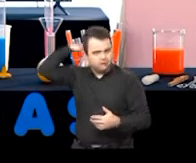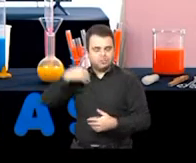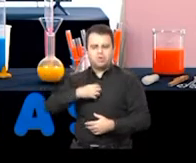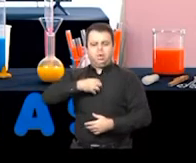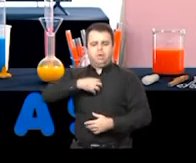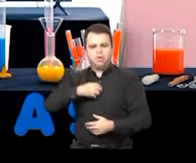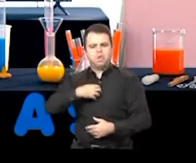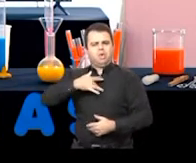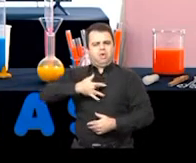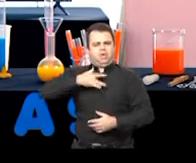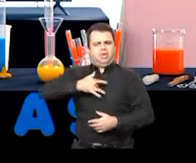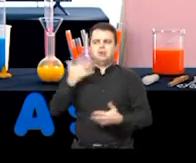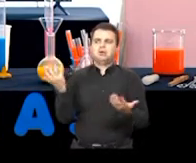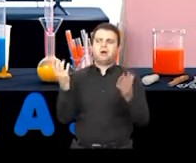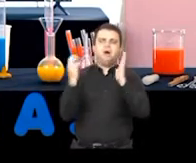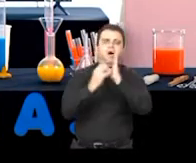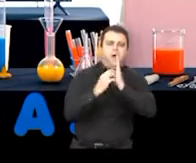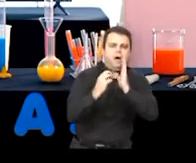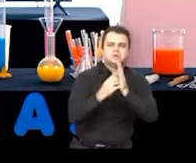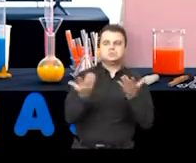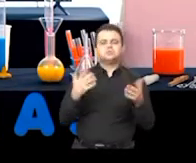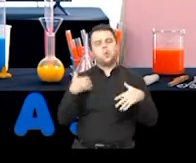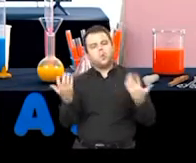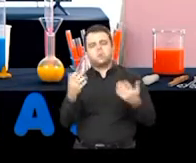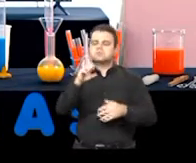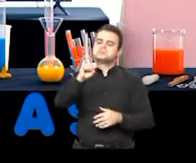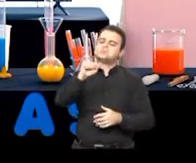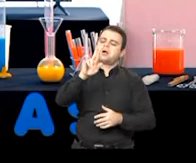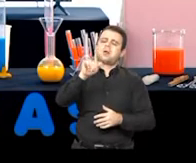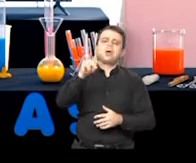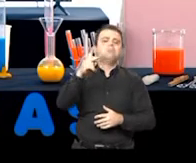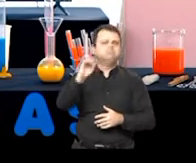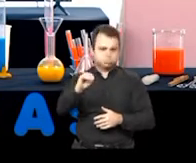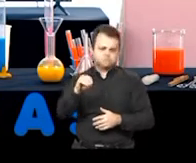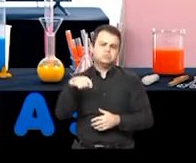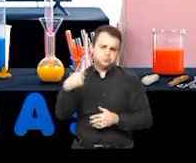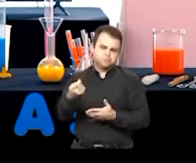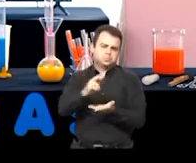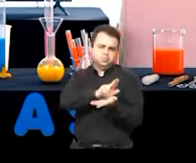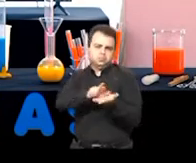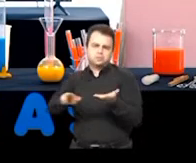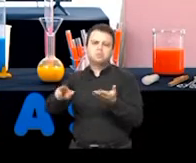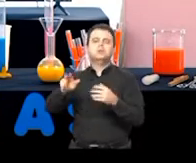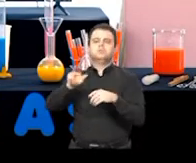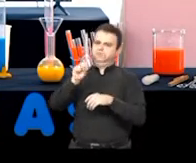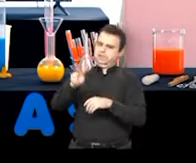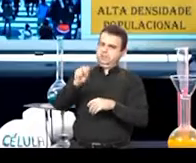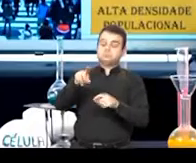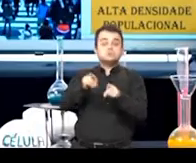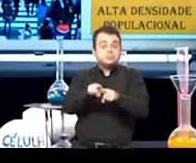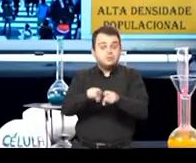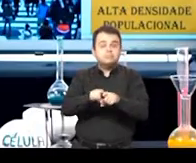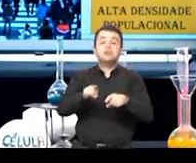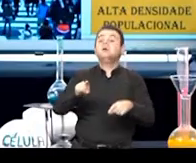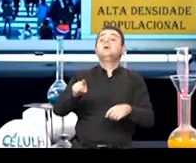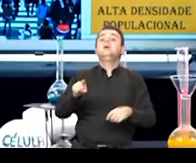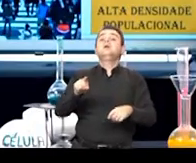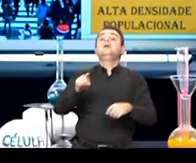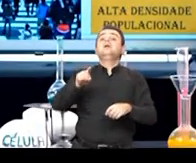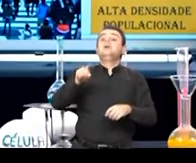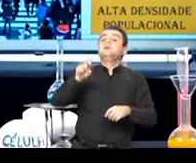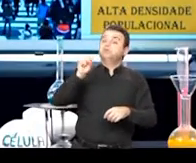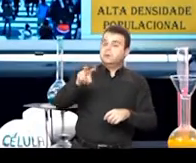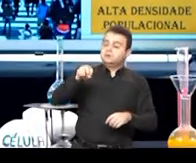tuberculose, a AIDS ou mesmo o sarampo. Não seria diferente para o vírus Nipah. Bom, e o